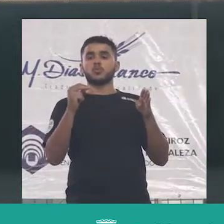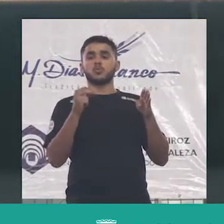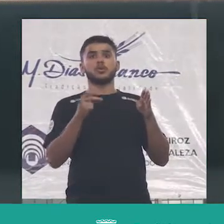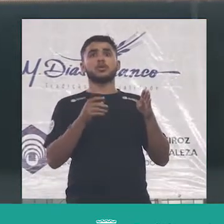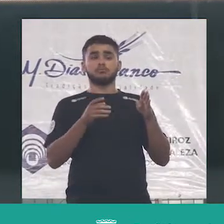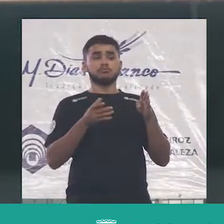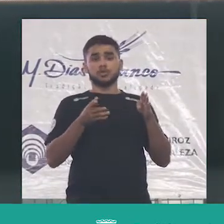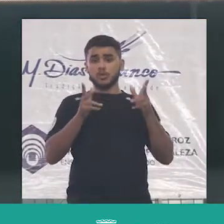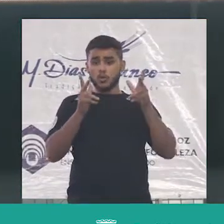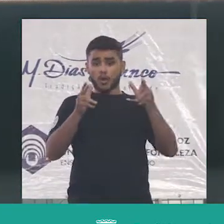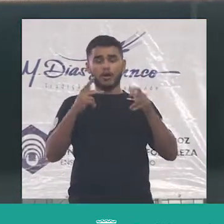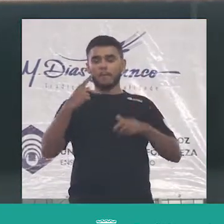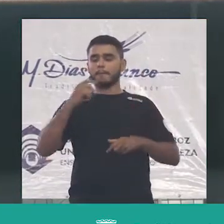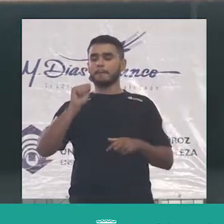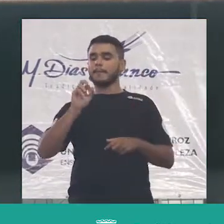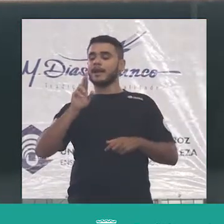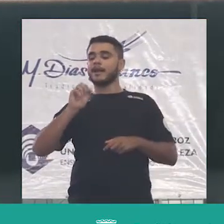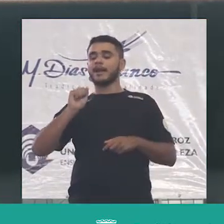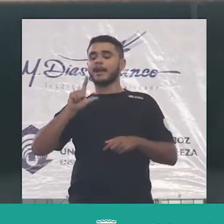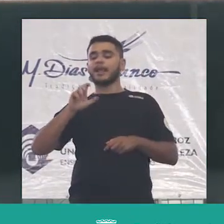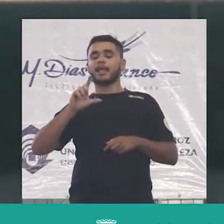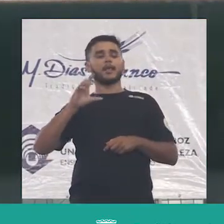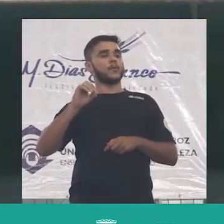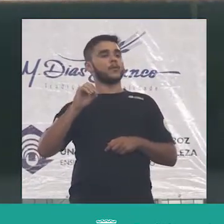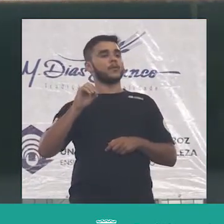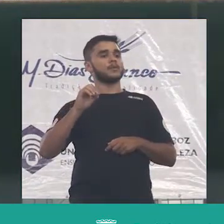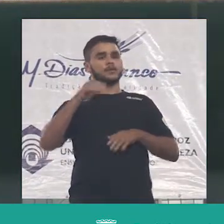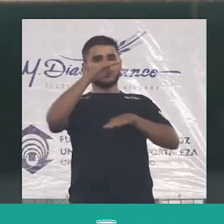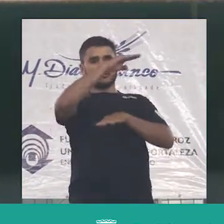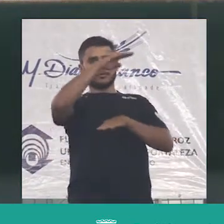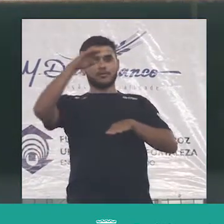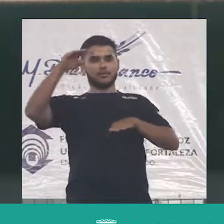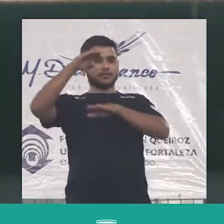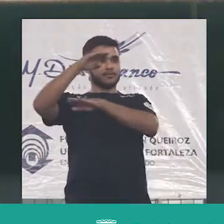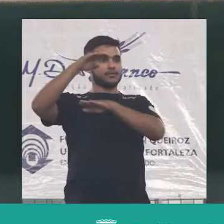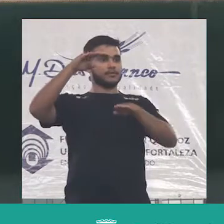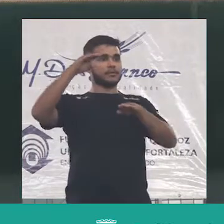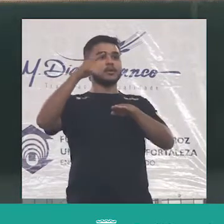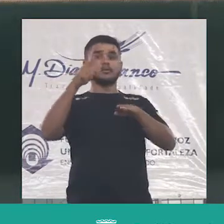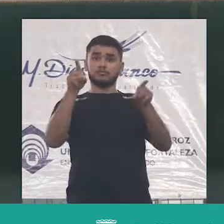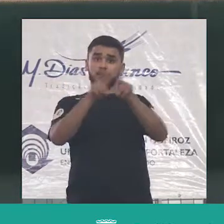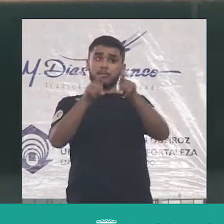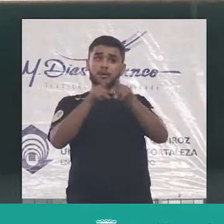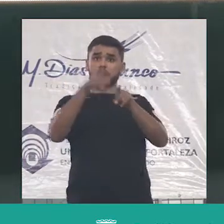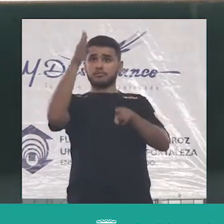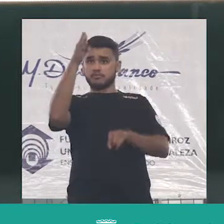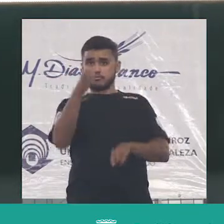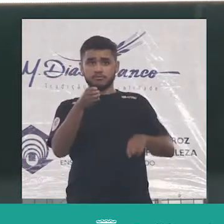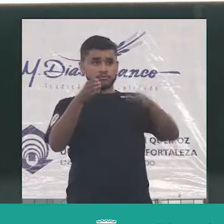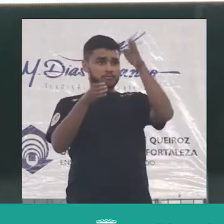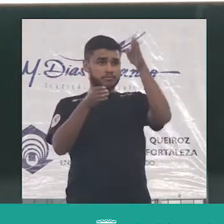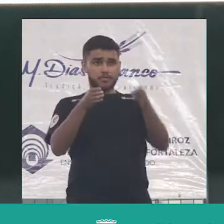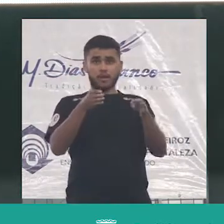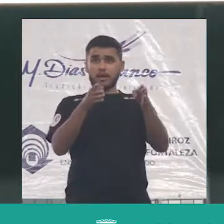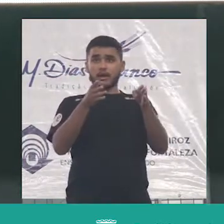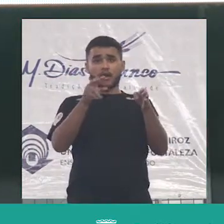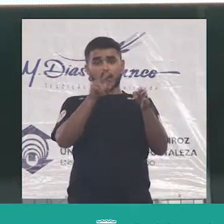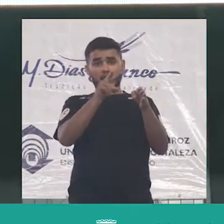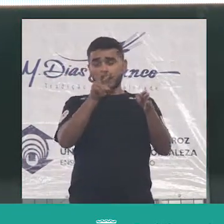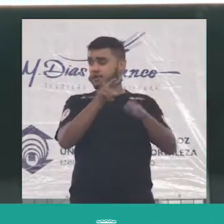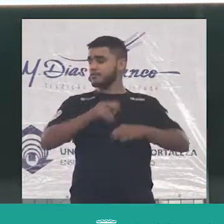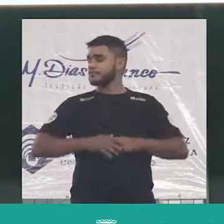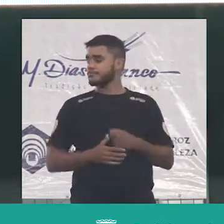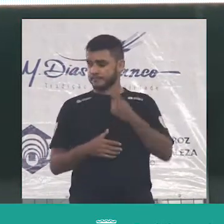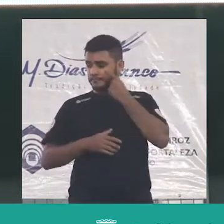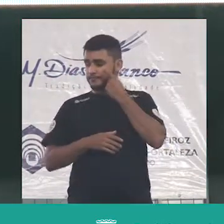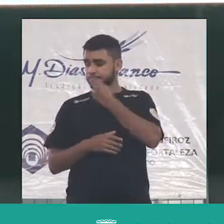paralelos entre eles. Então, basicamente, quando eu falar prisma, eu estou incluindo esses dois conceitos. Eu estou